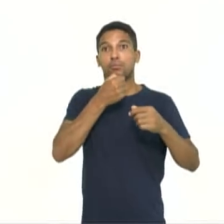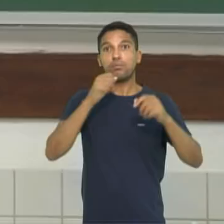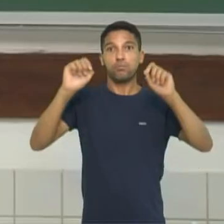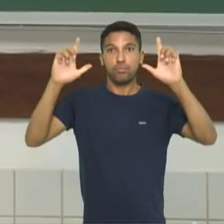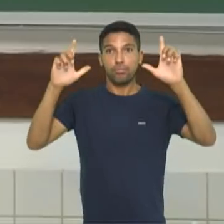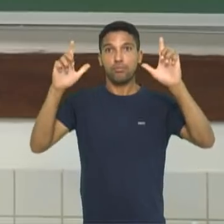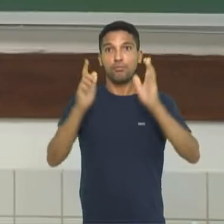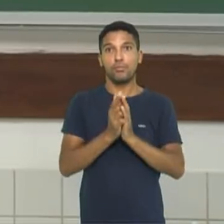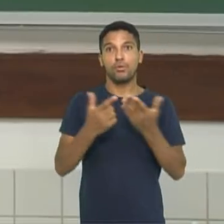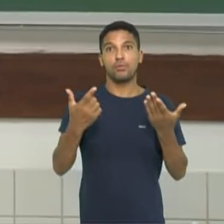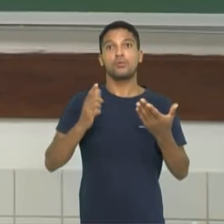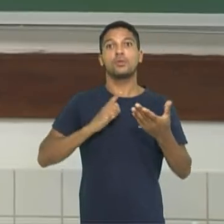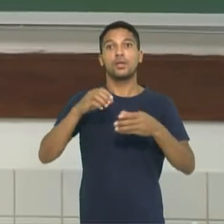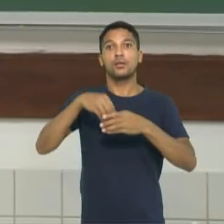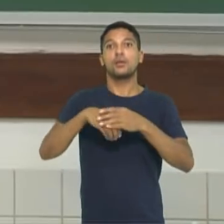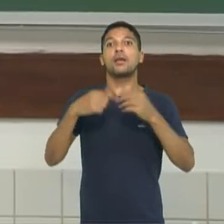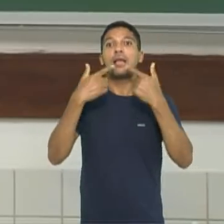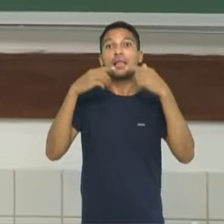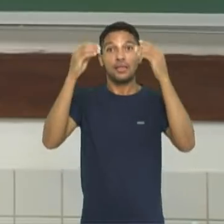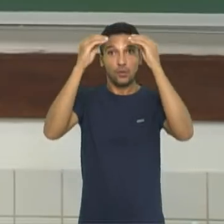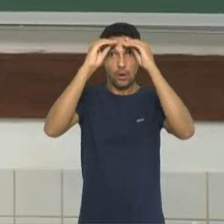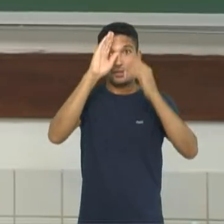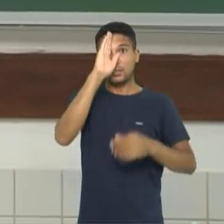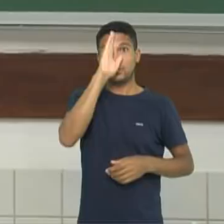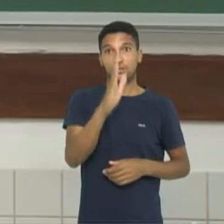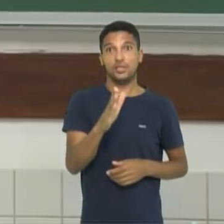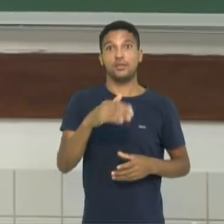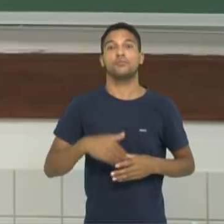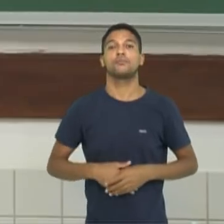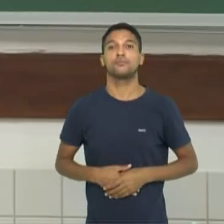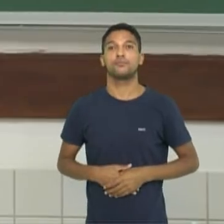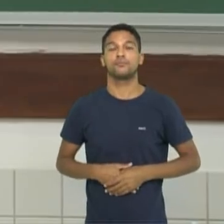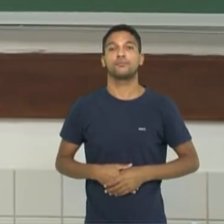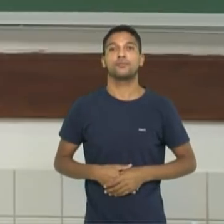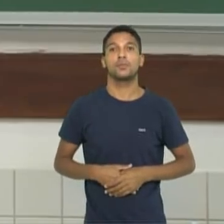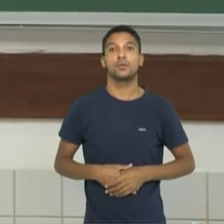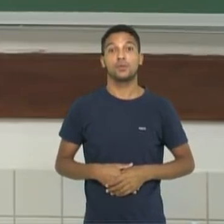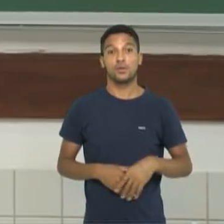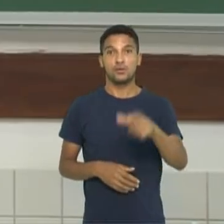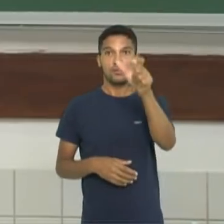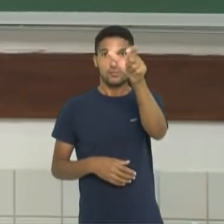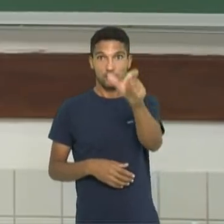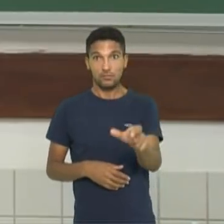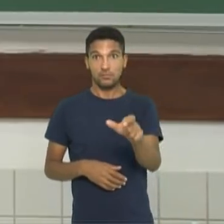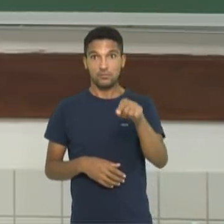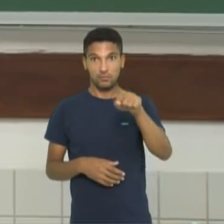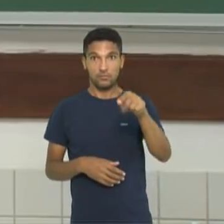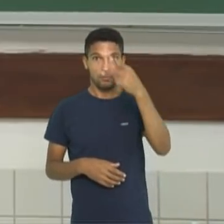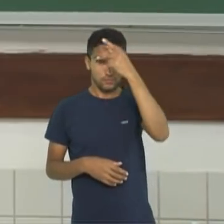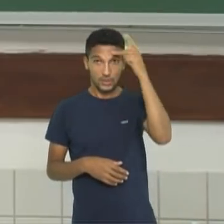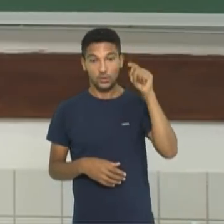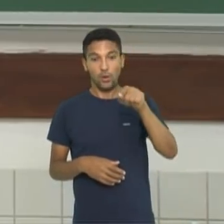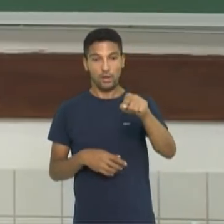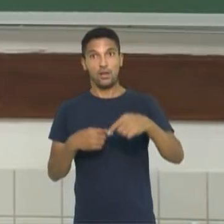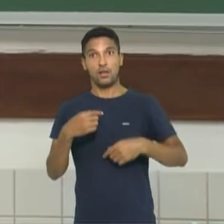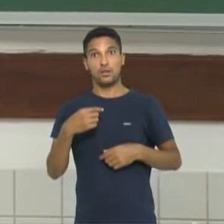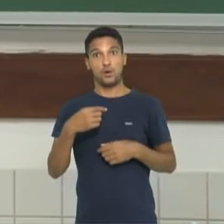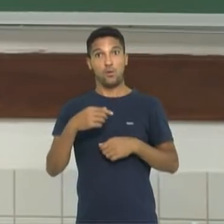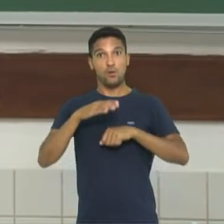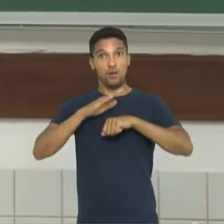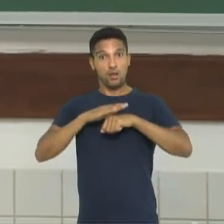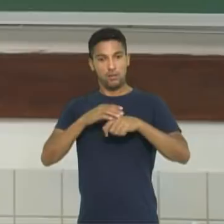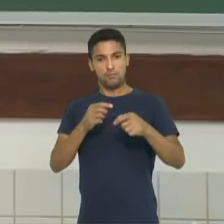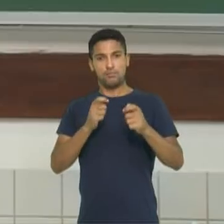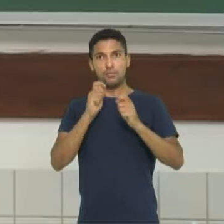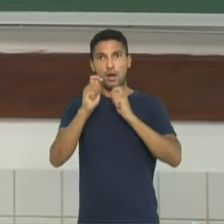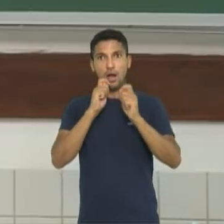vezes nós temos a citação da fala da pessoa que está sendo entrevistada, né? Ou que está sendo pesquisada, né? Então, se